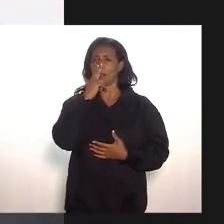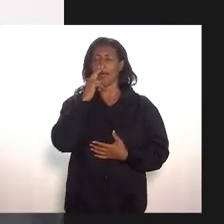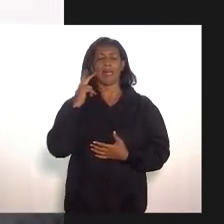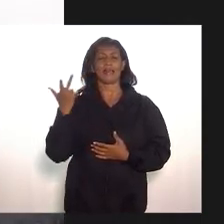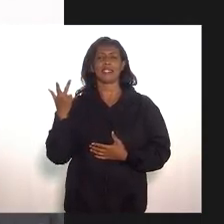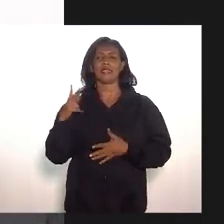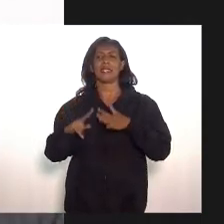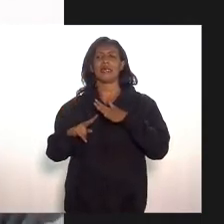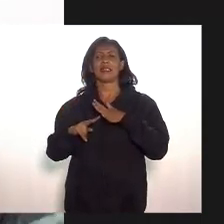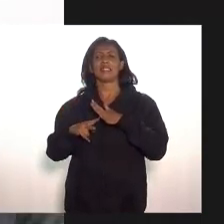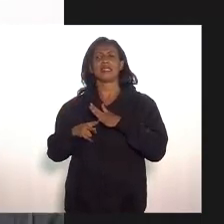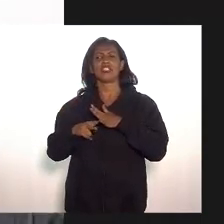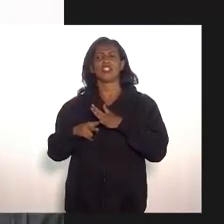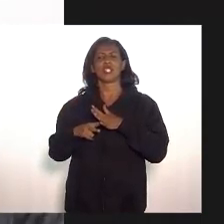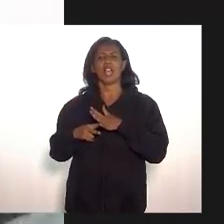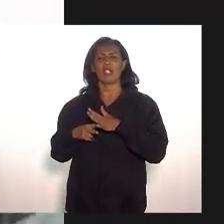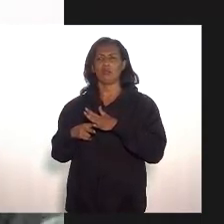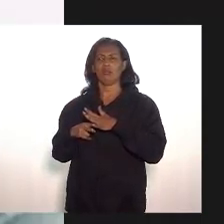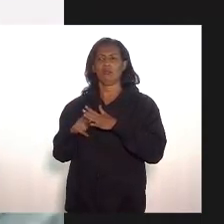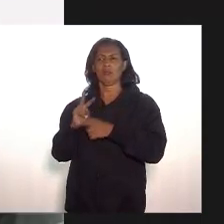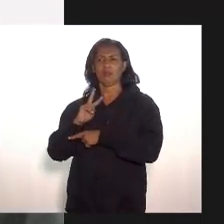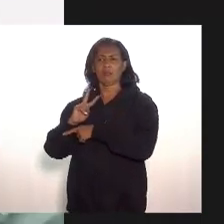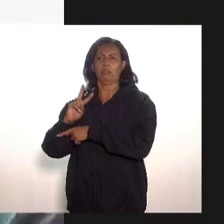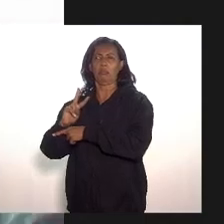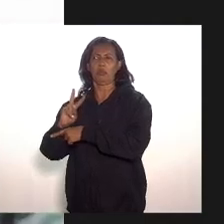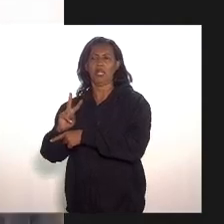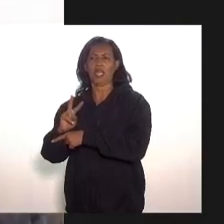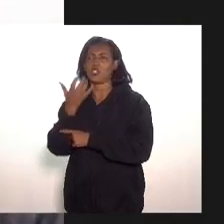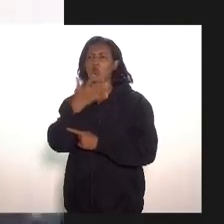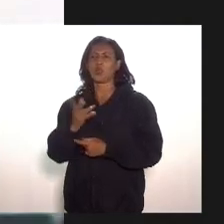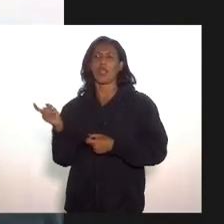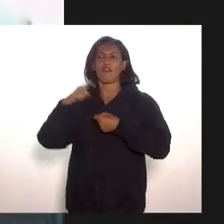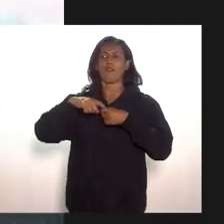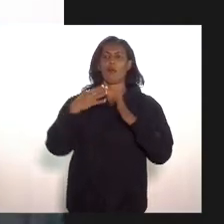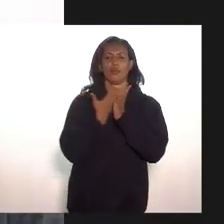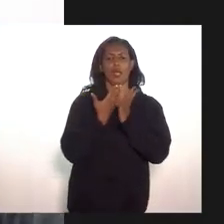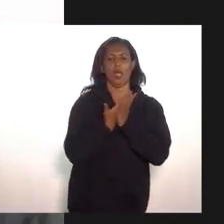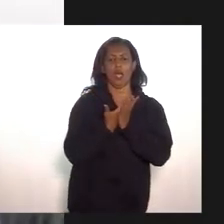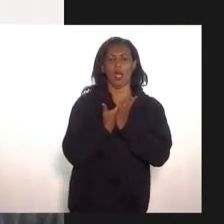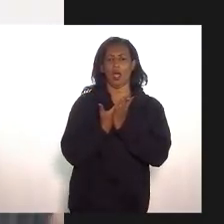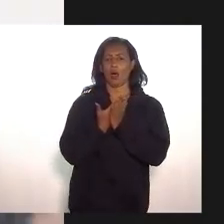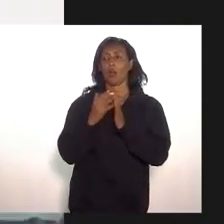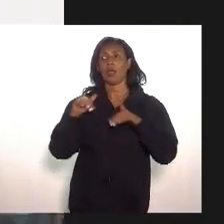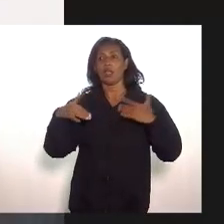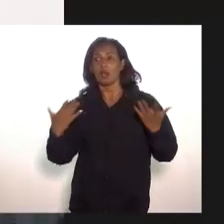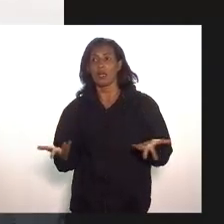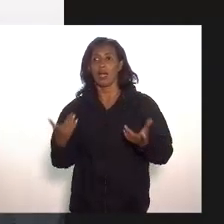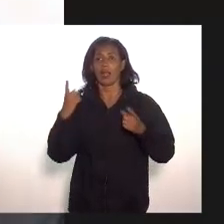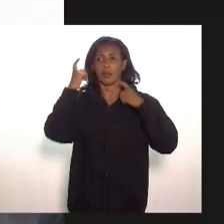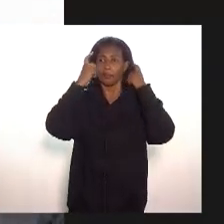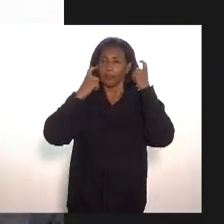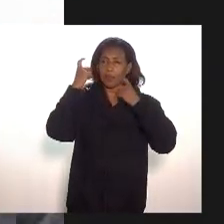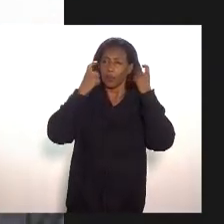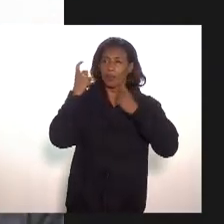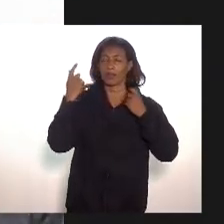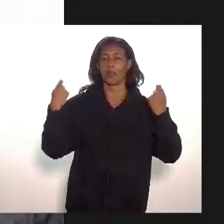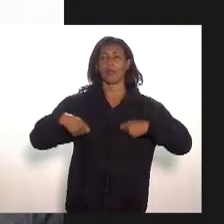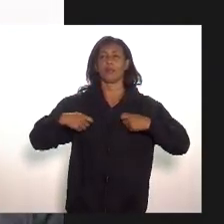que querem, sim, a volta às aulas, obviamente tomando todos os cuidados sanitários que esse momento de preocupação